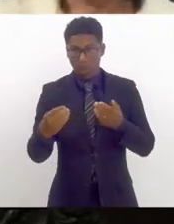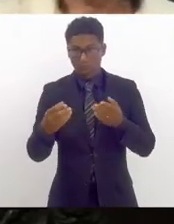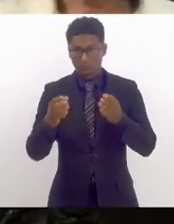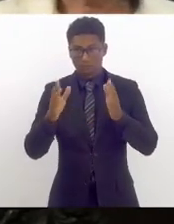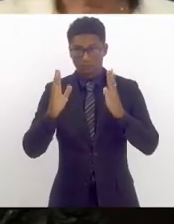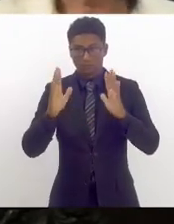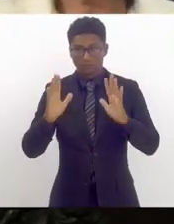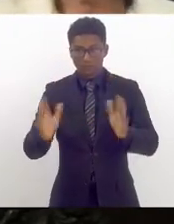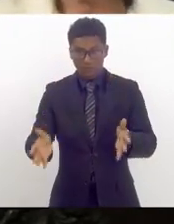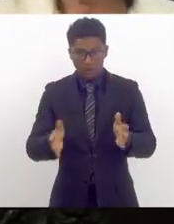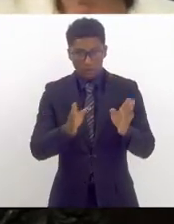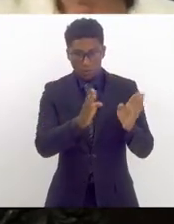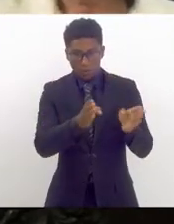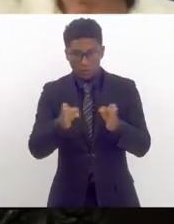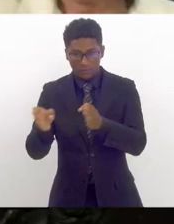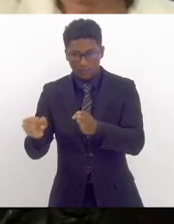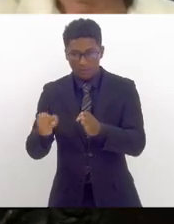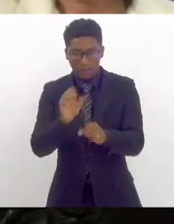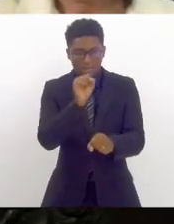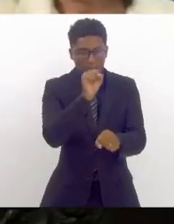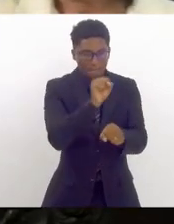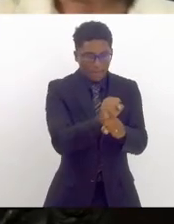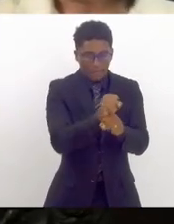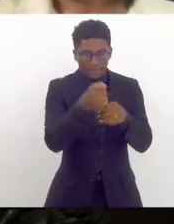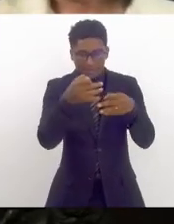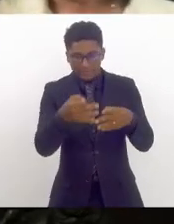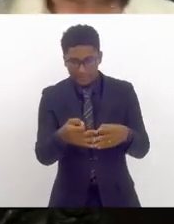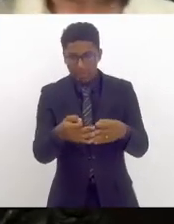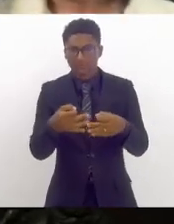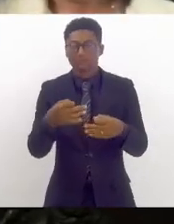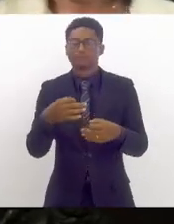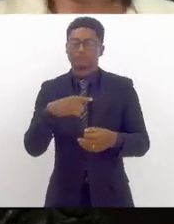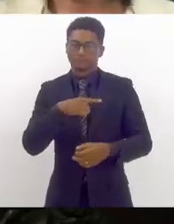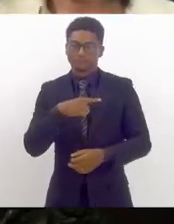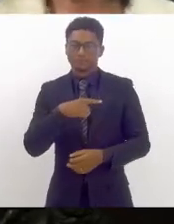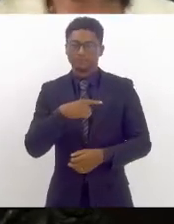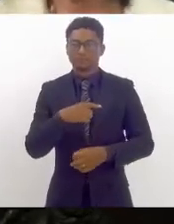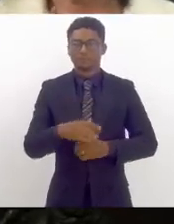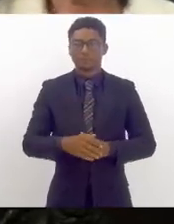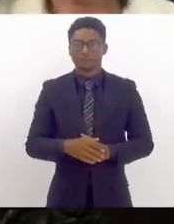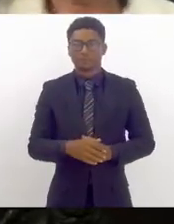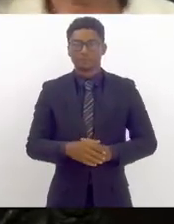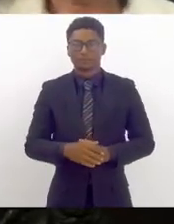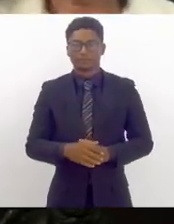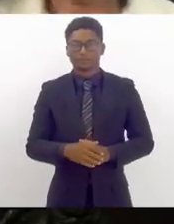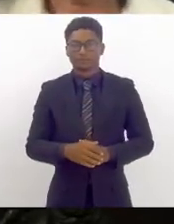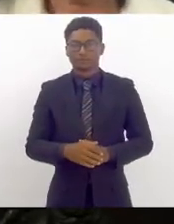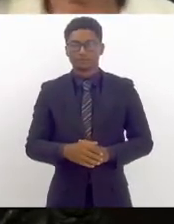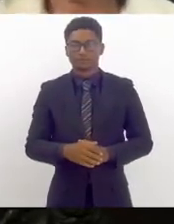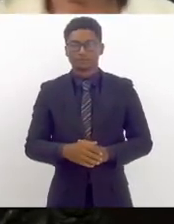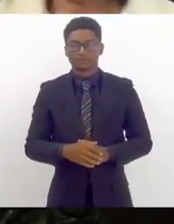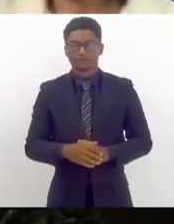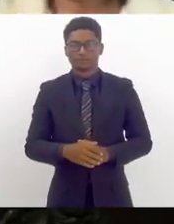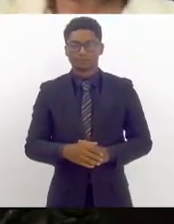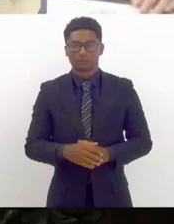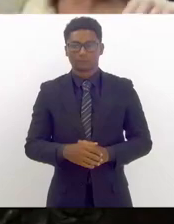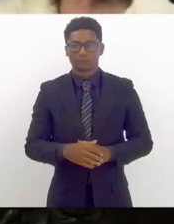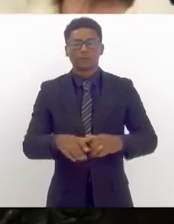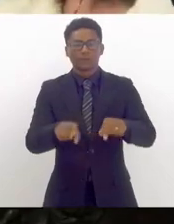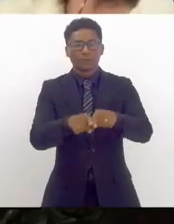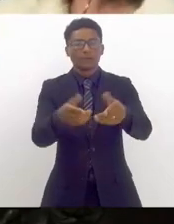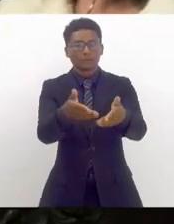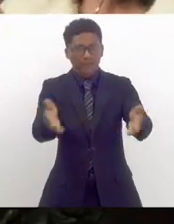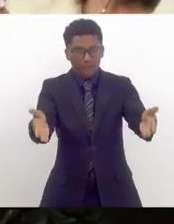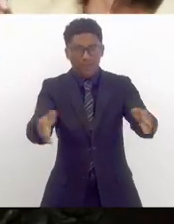aqui, eu sei onde parar para vocês repetirem que tem um travessão aqui. Ah, tem na mesa de todos